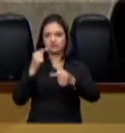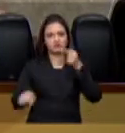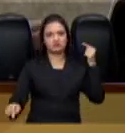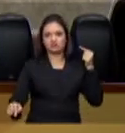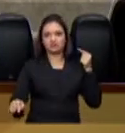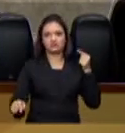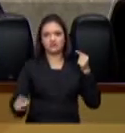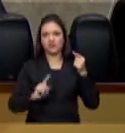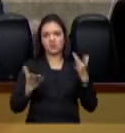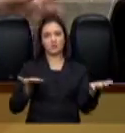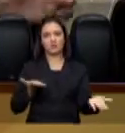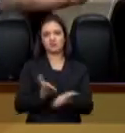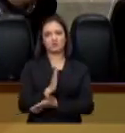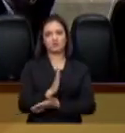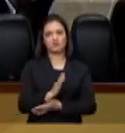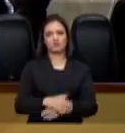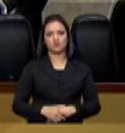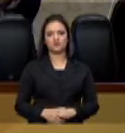unanimidade,